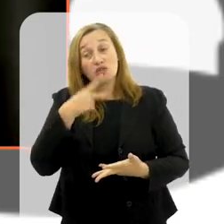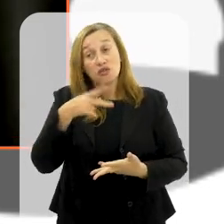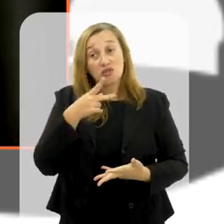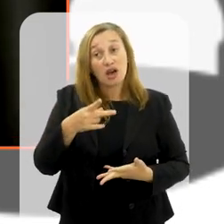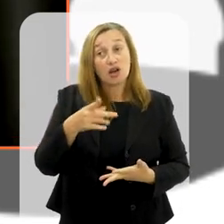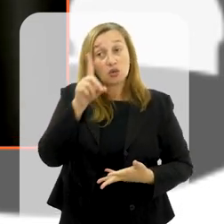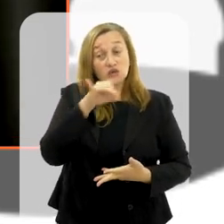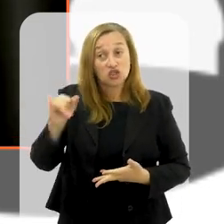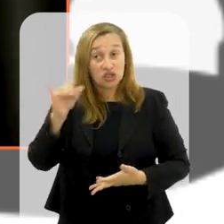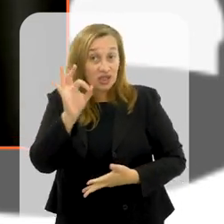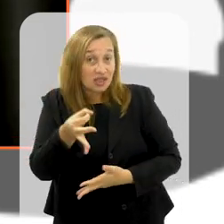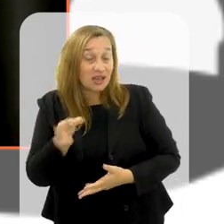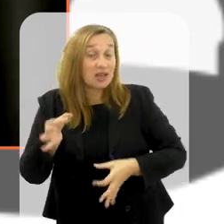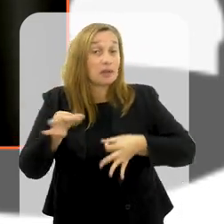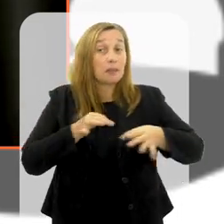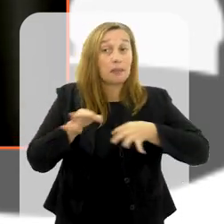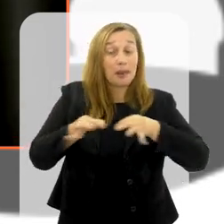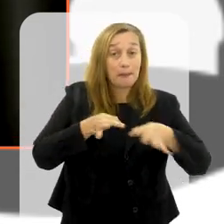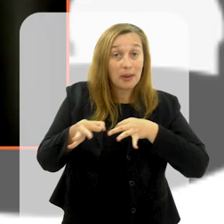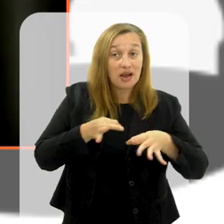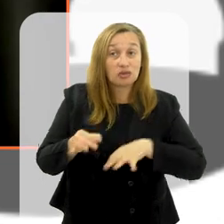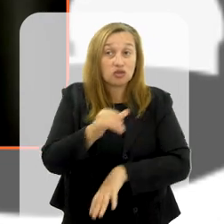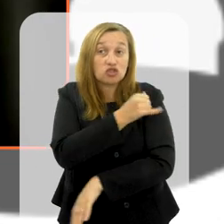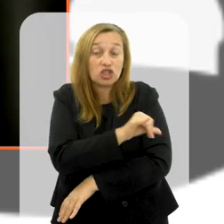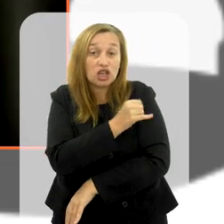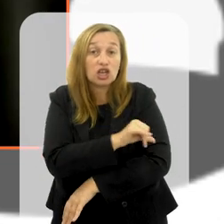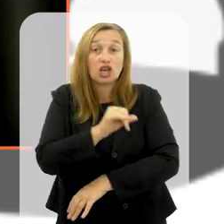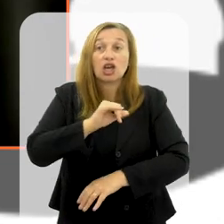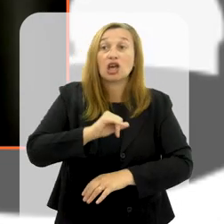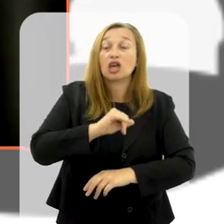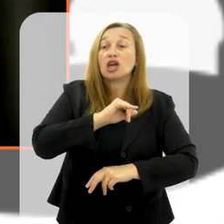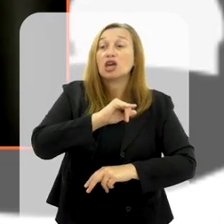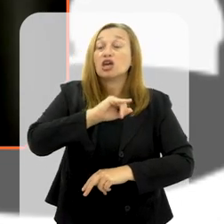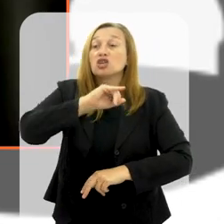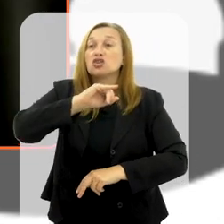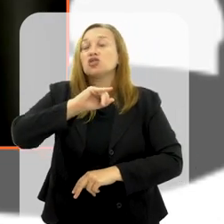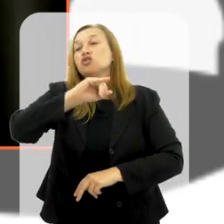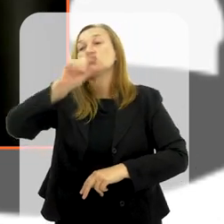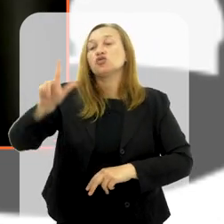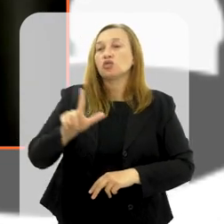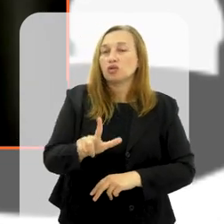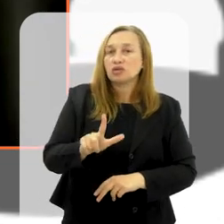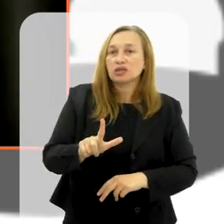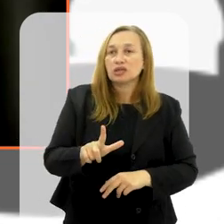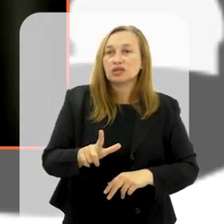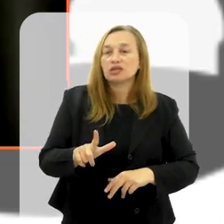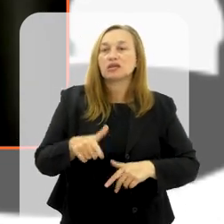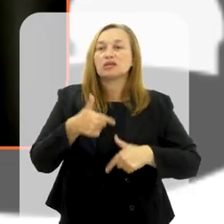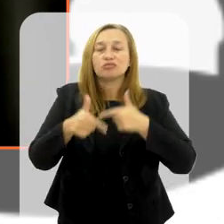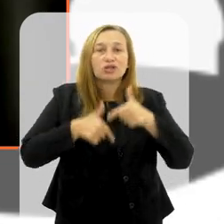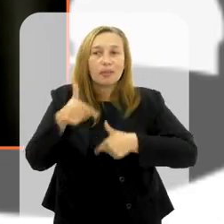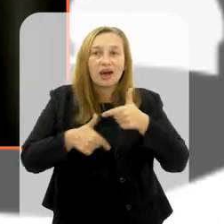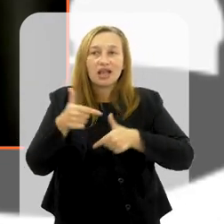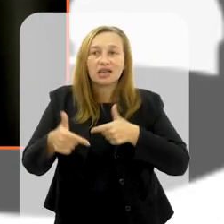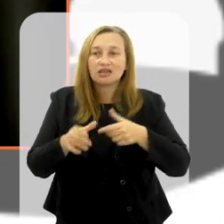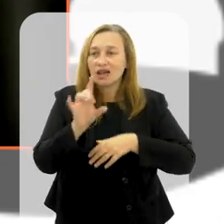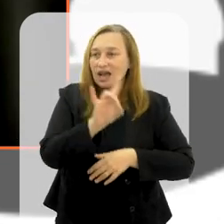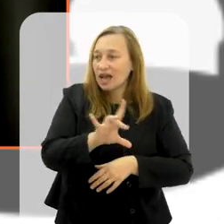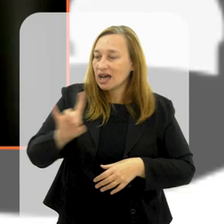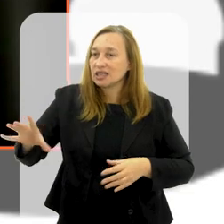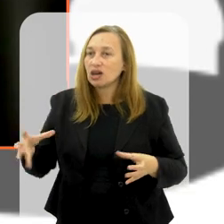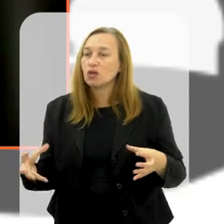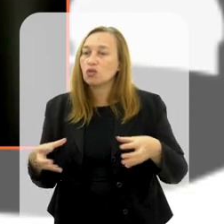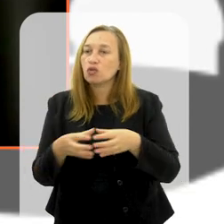ser. Prepare-se aqui no Rio de Janeiro, em julho. Nós estamos trabalhando a mil, né, cada grupo de engajamento,